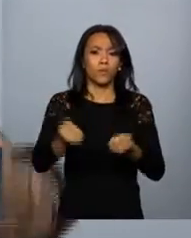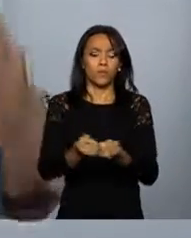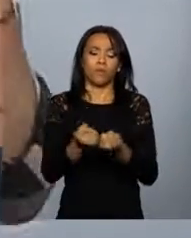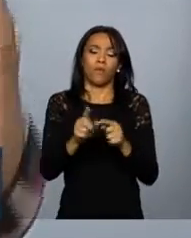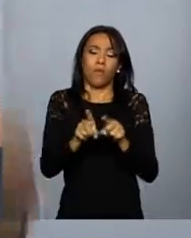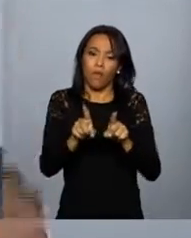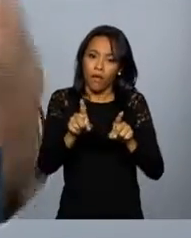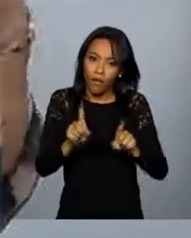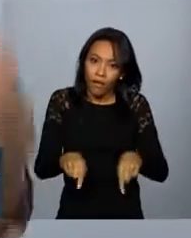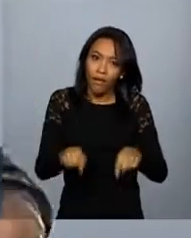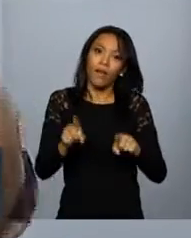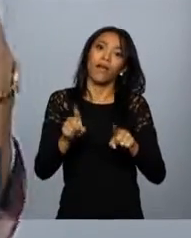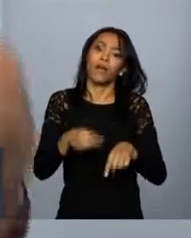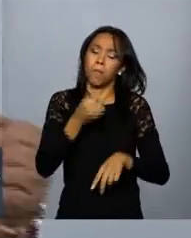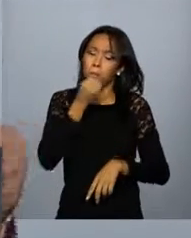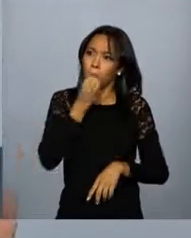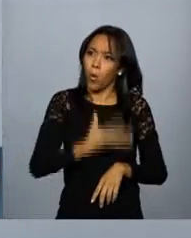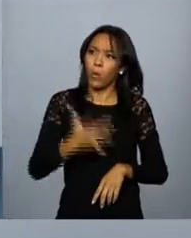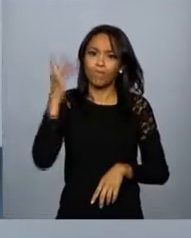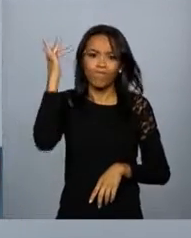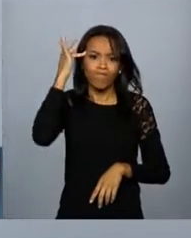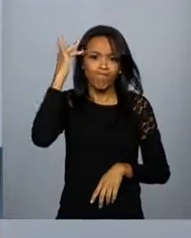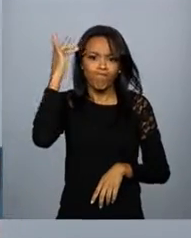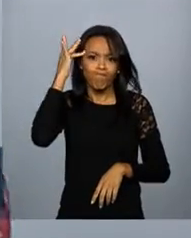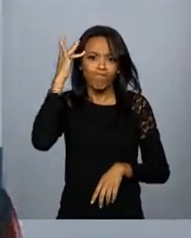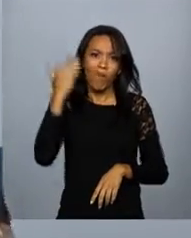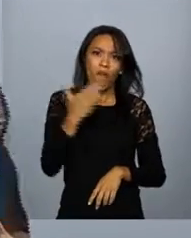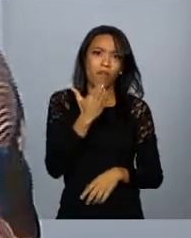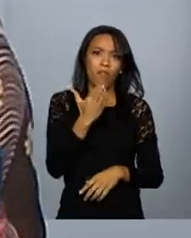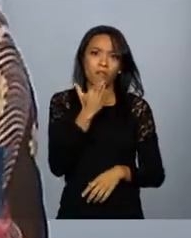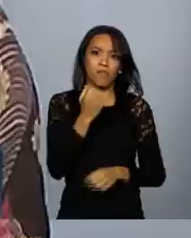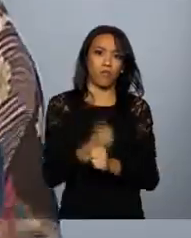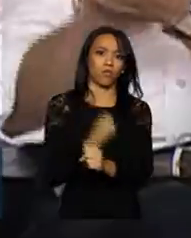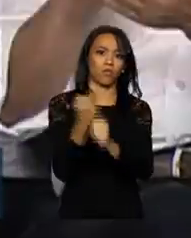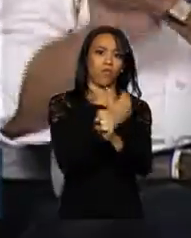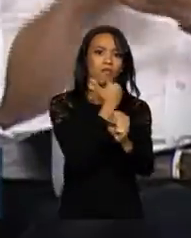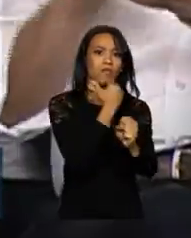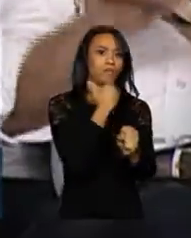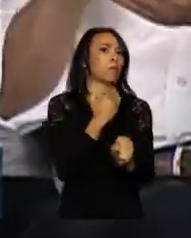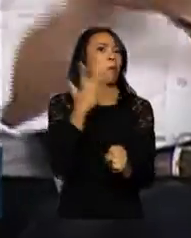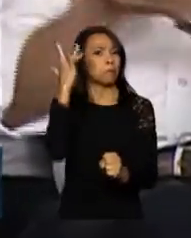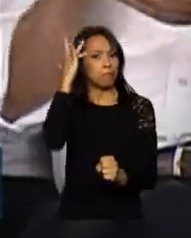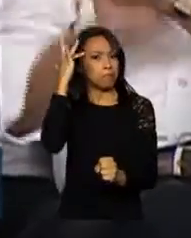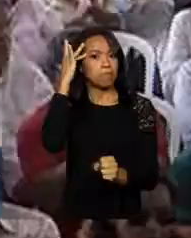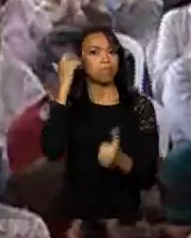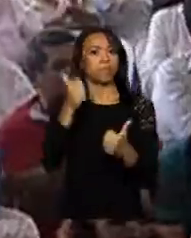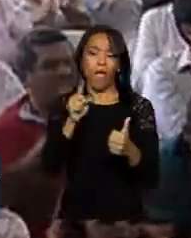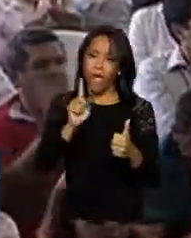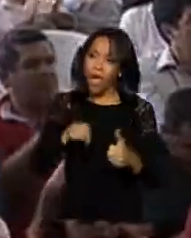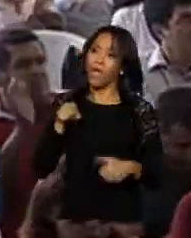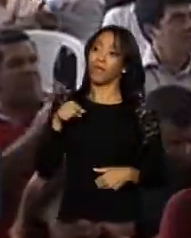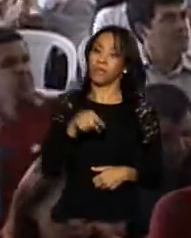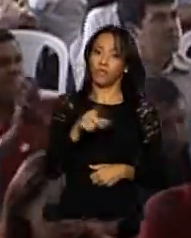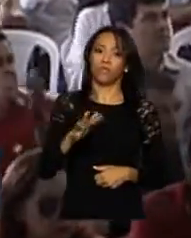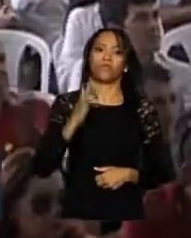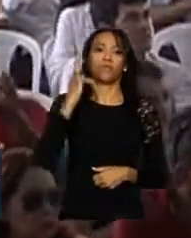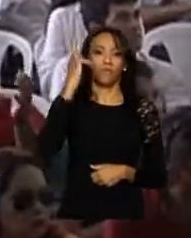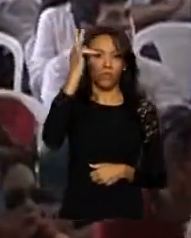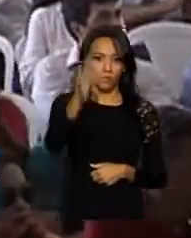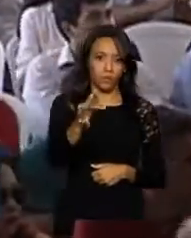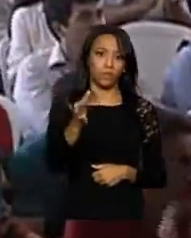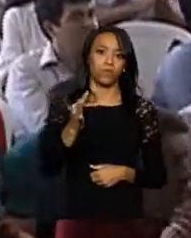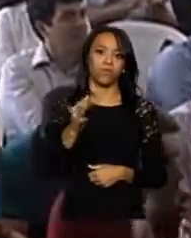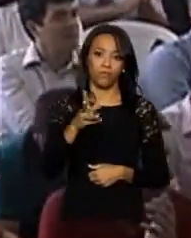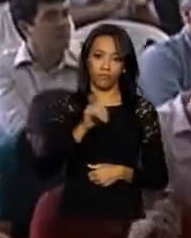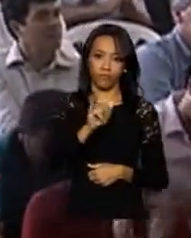são de muito boa qualidade. É esse o futuro, prefeito.